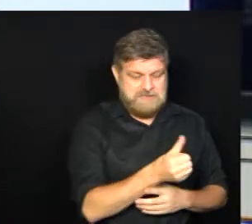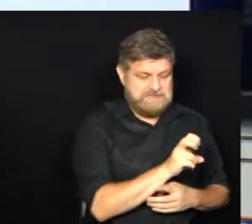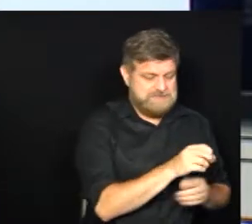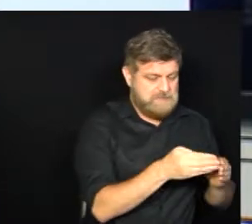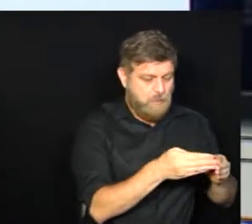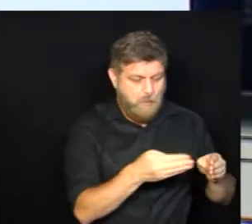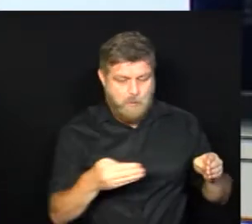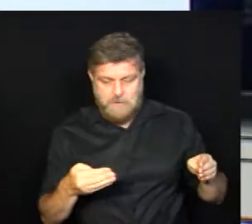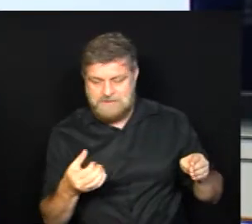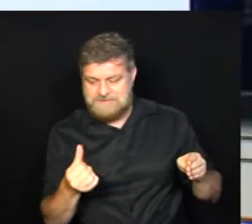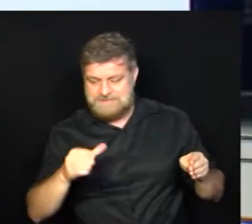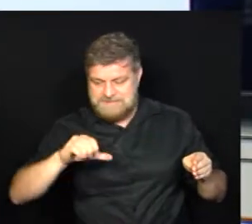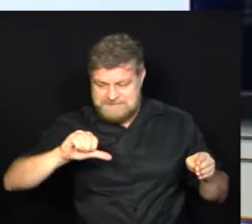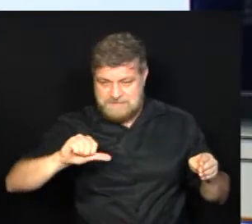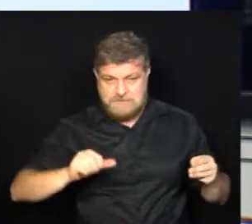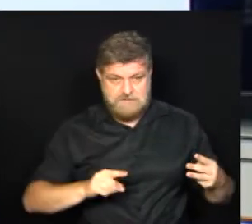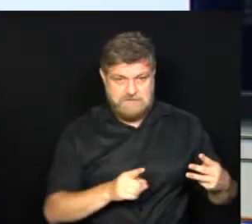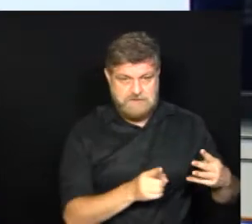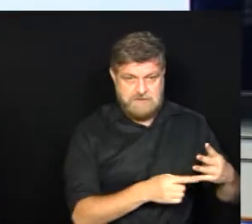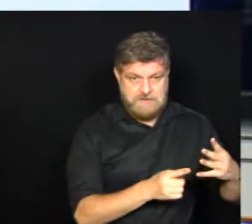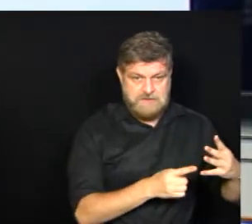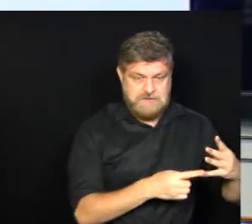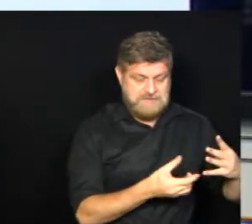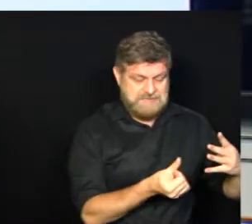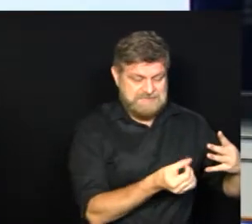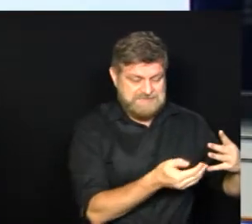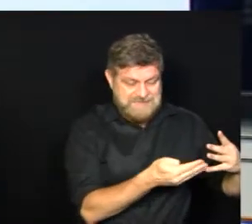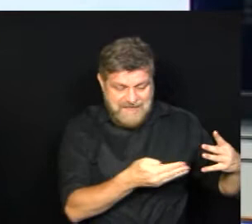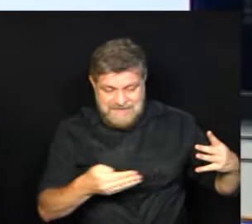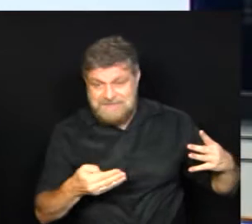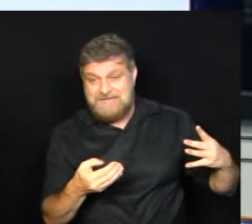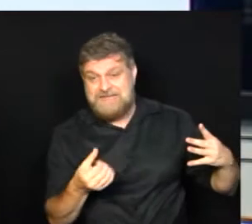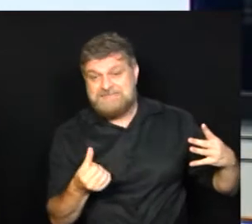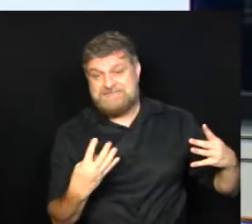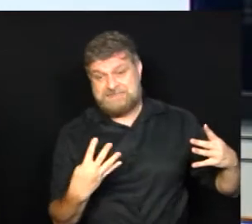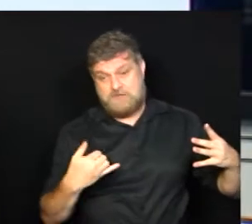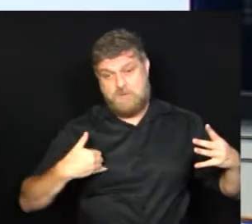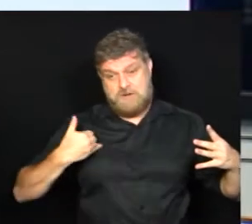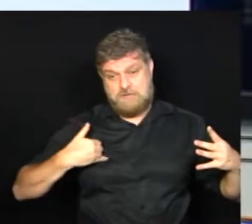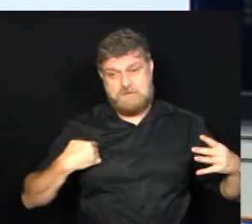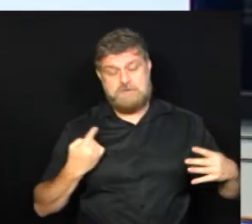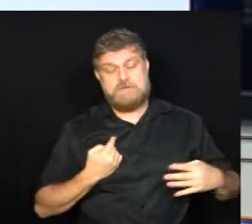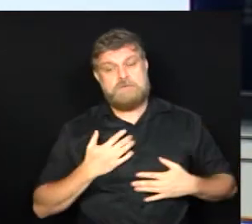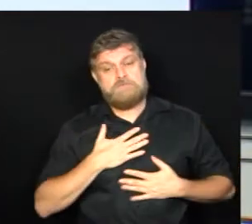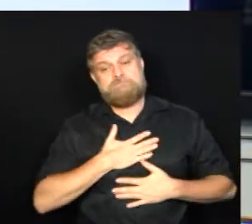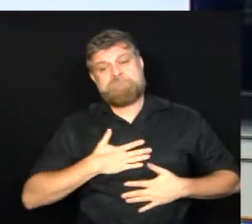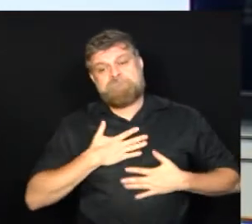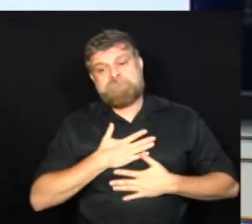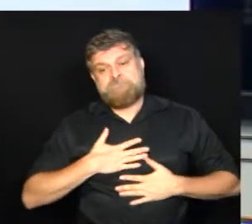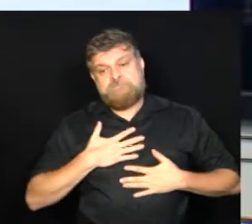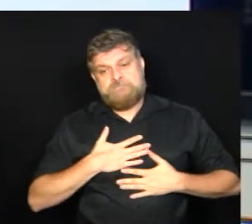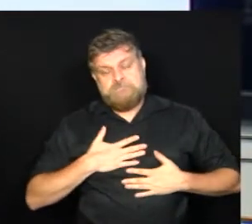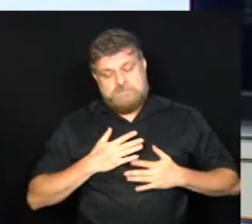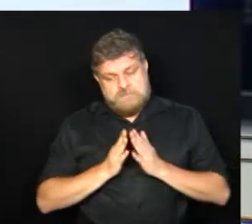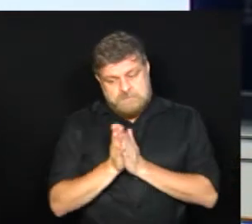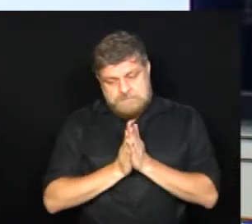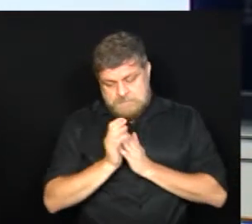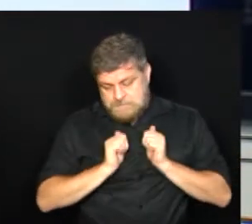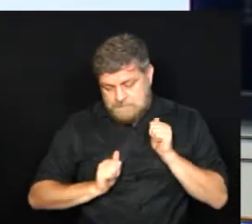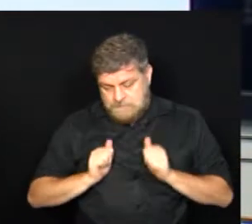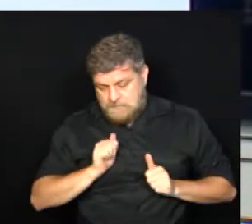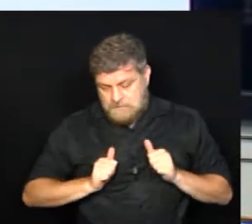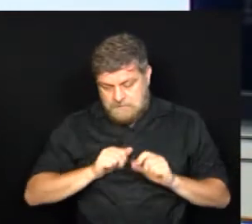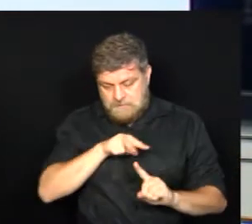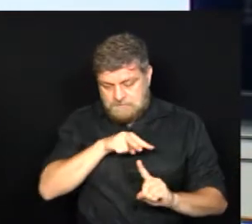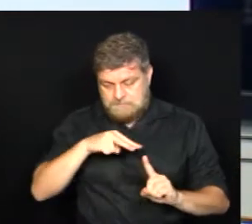terceiro e 60 a 64 o quarto. Nós estamos muito animados com essa perspectiva por um motivo